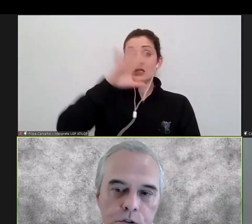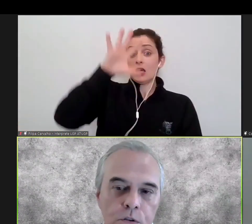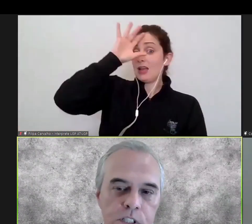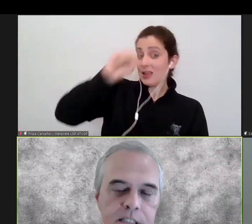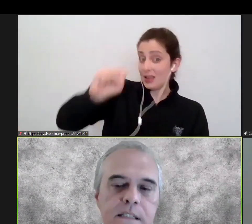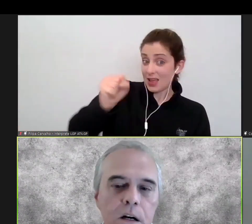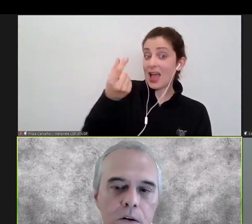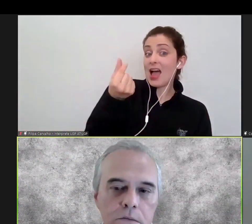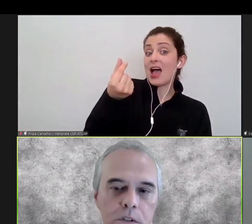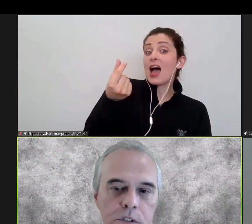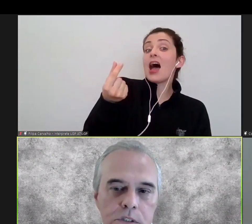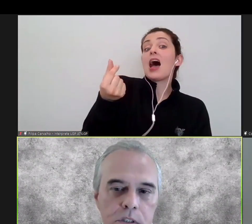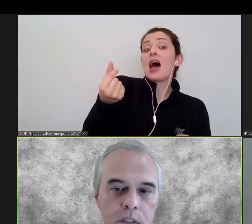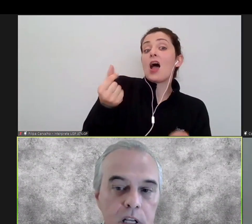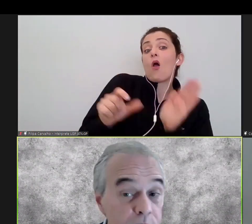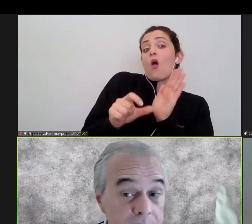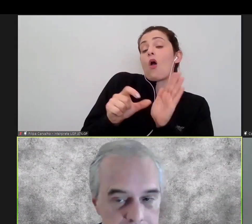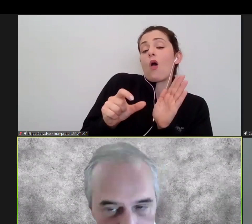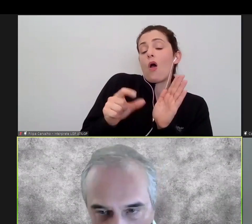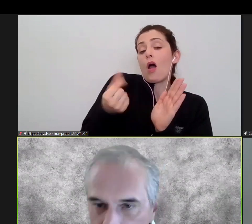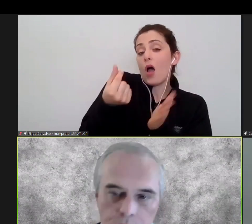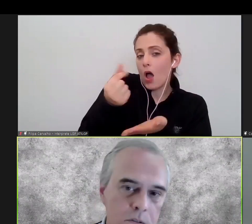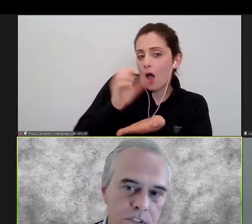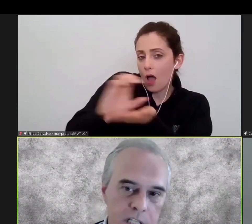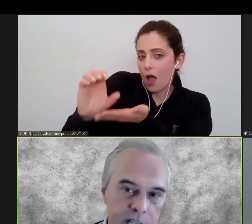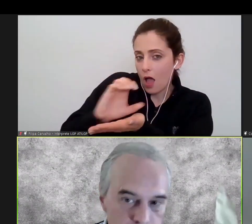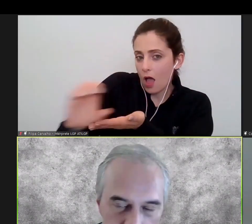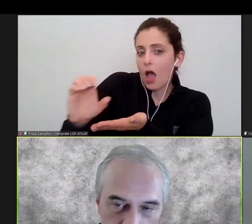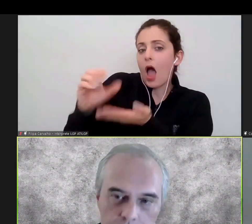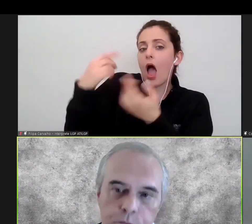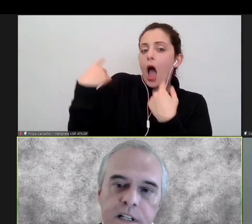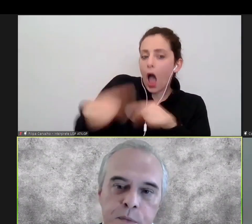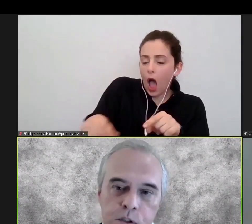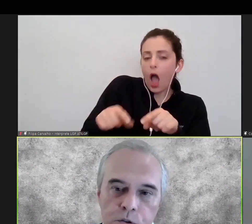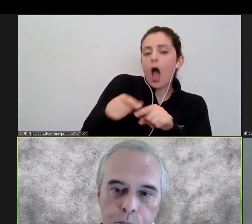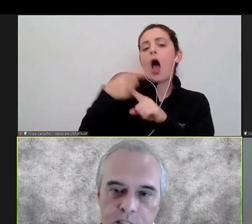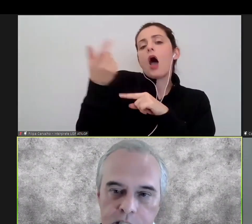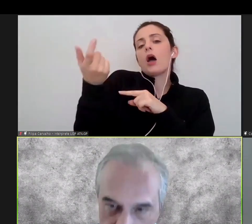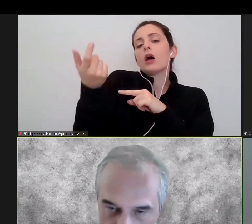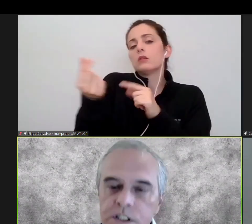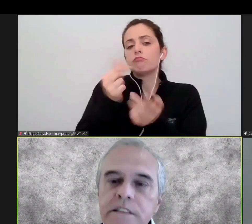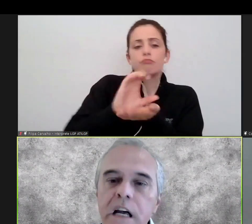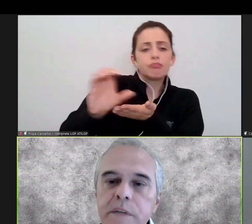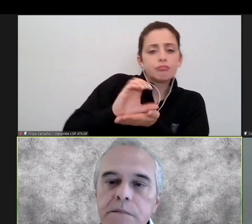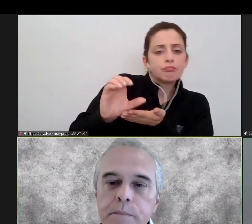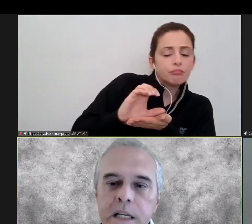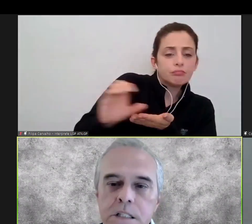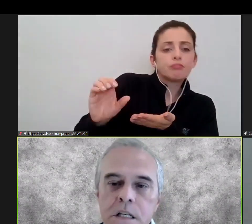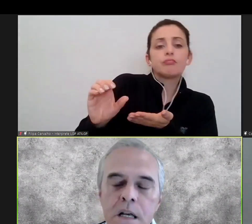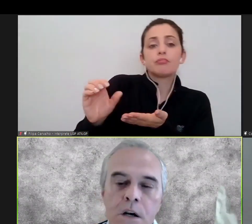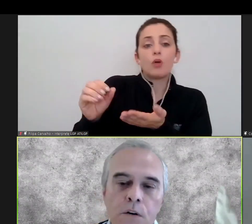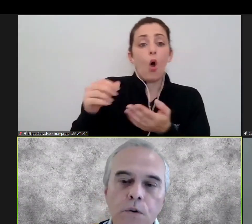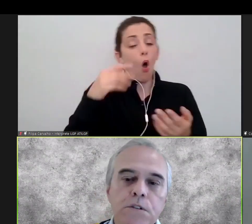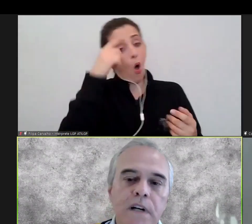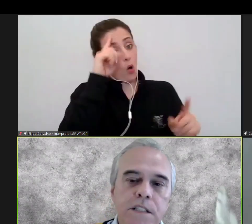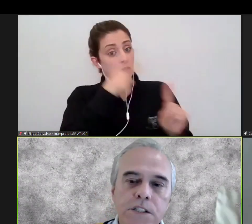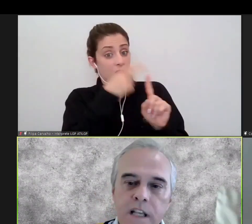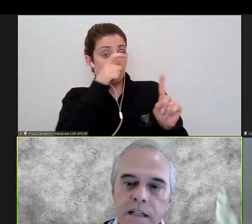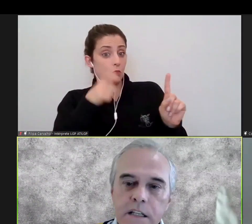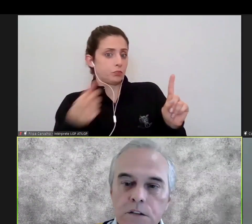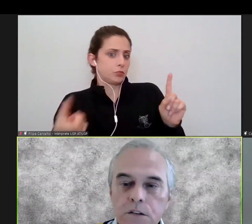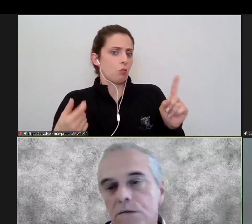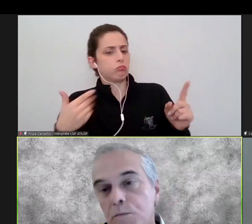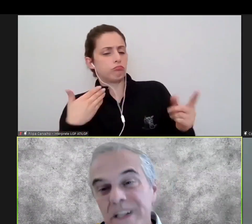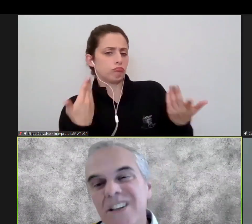de condição, ou de remuneração, ou de rendimento para que a pessoa possa se sustentar minimamente, o outro lado